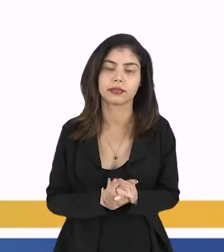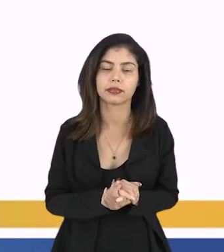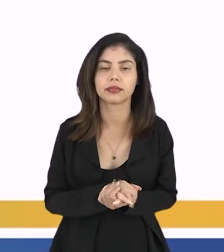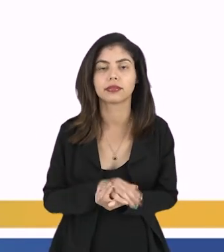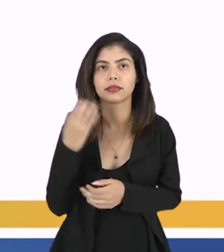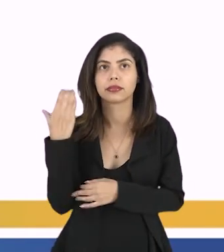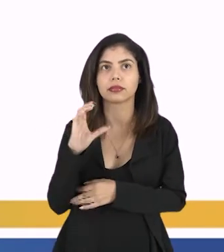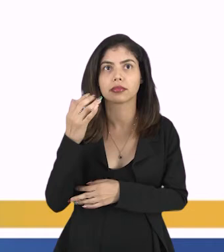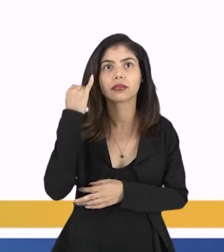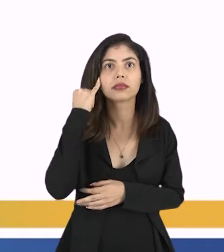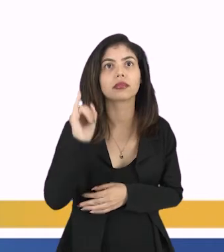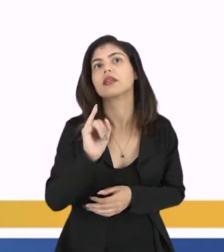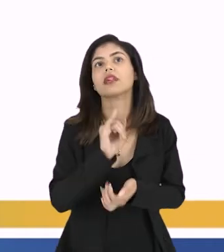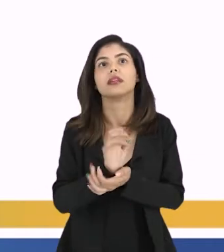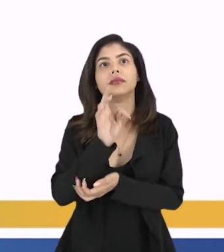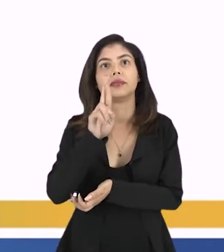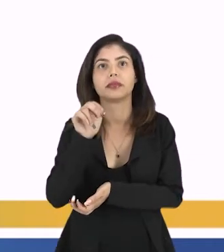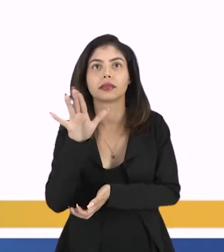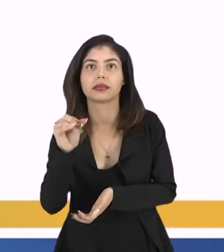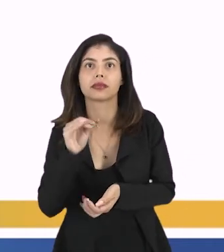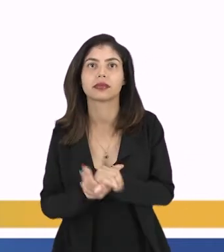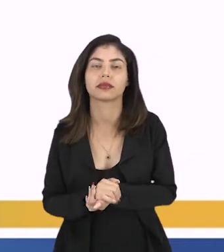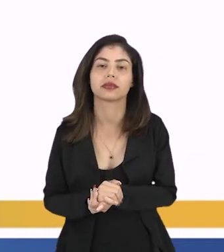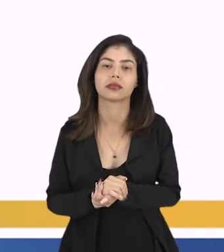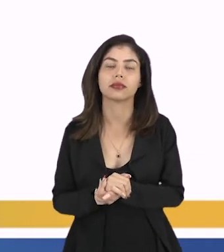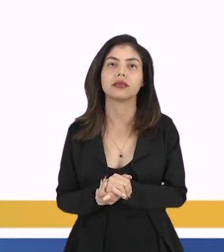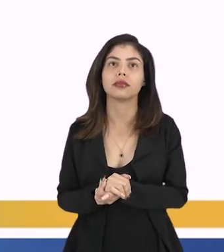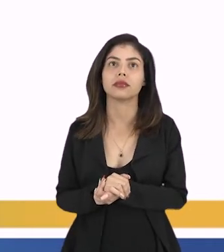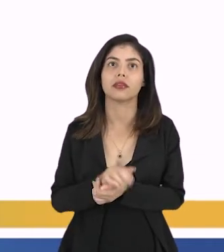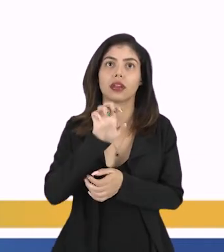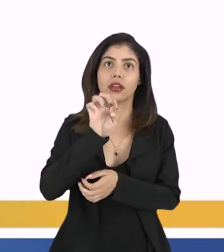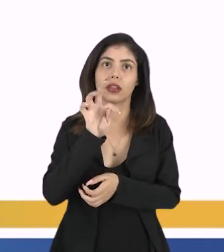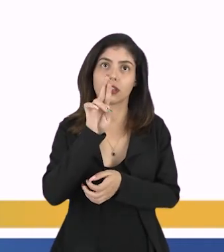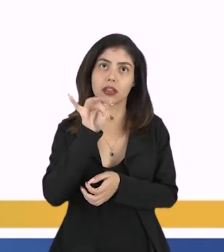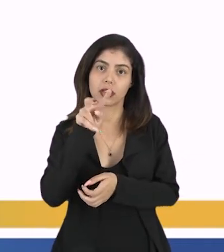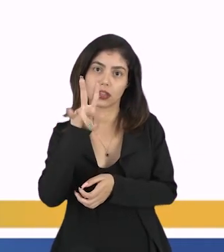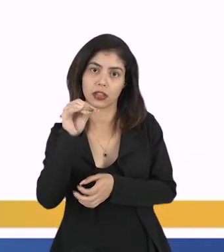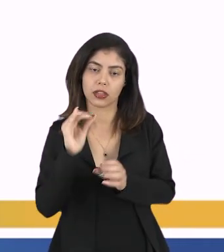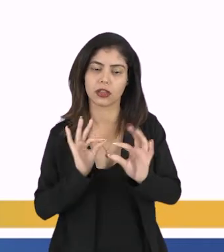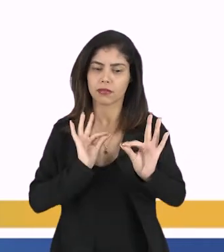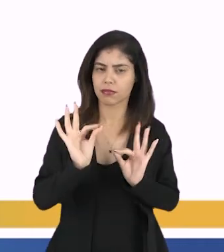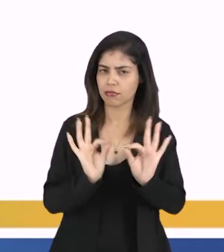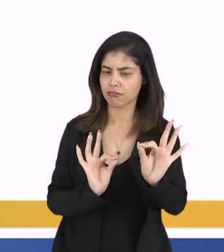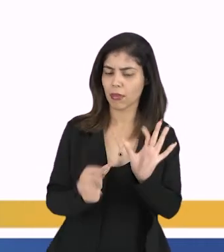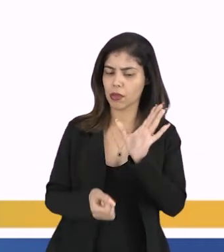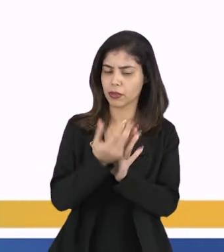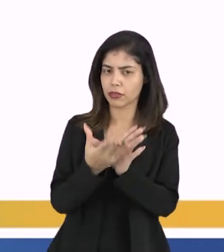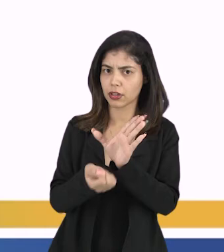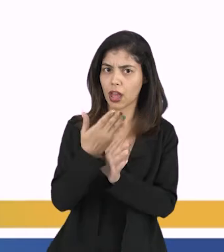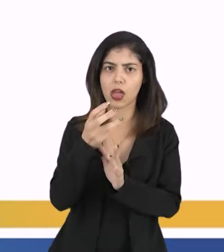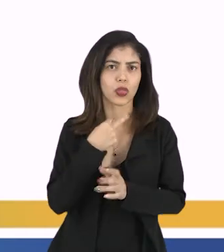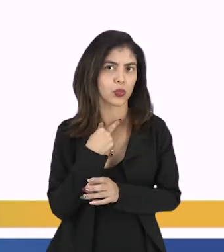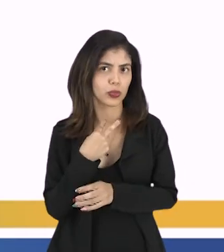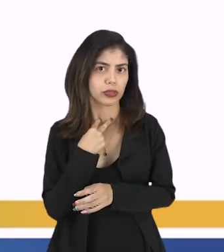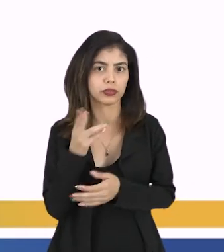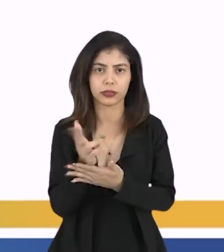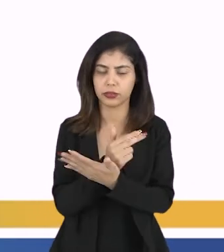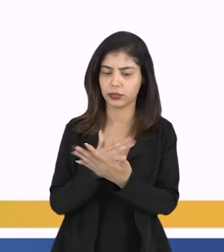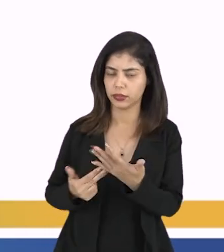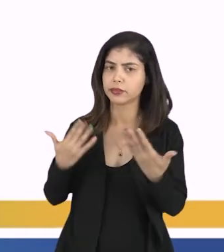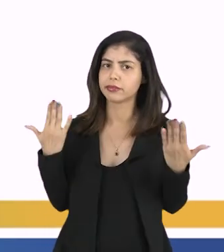né? As ideias da estética, né? Que a estética, a arte produzida, ela não podia ser uma